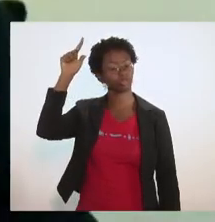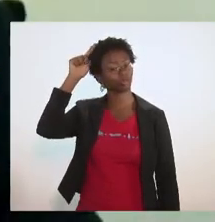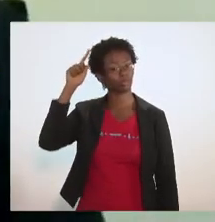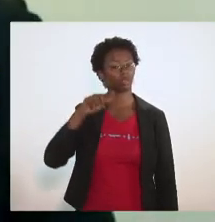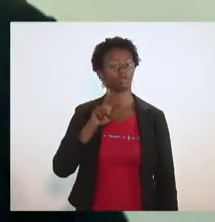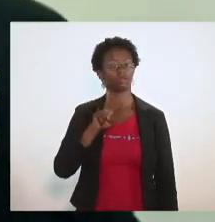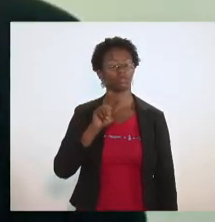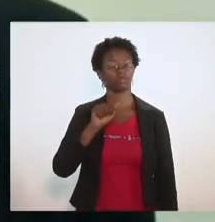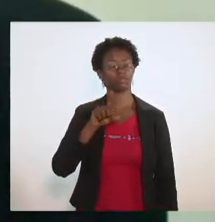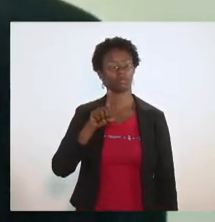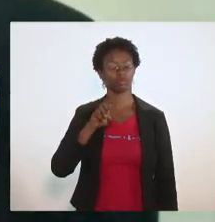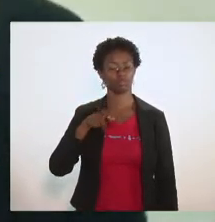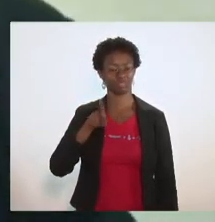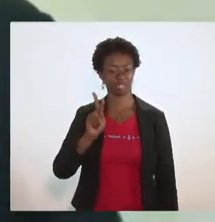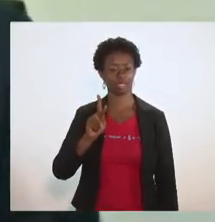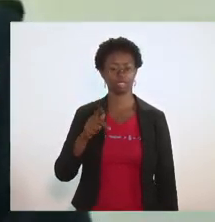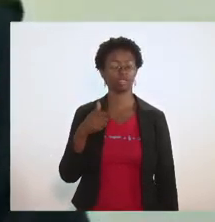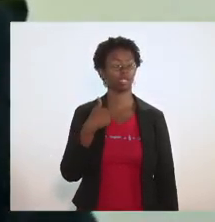Projeto de lei